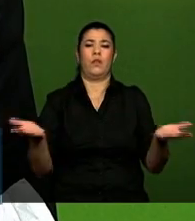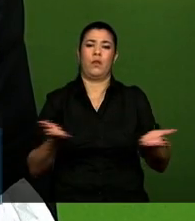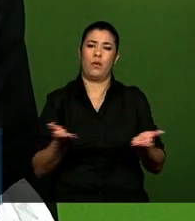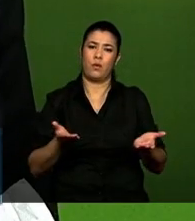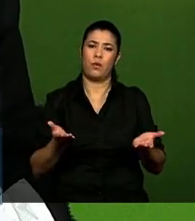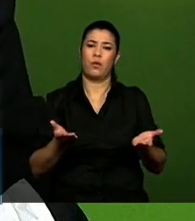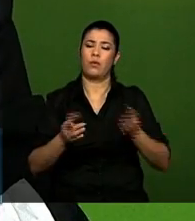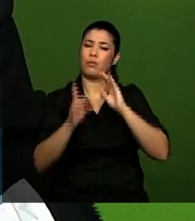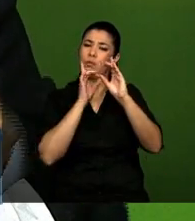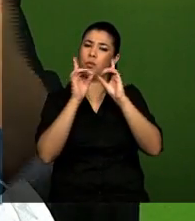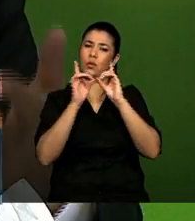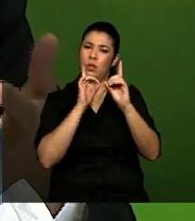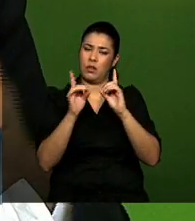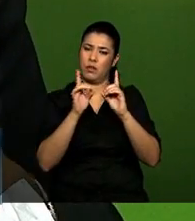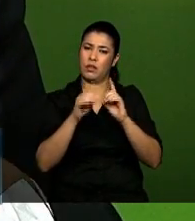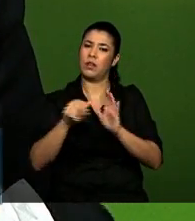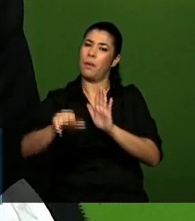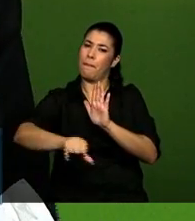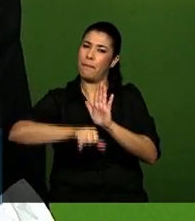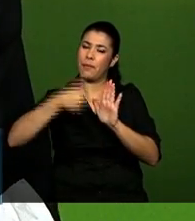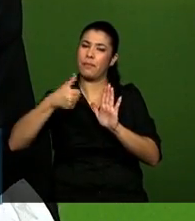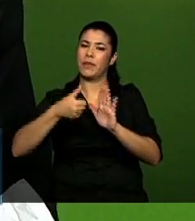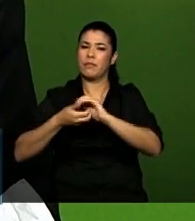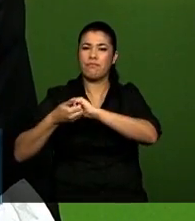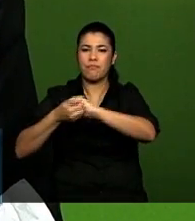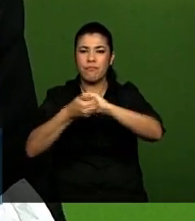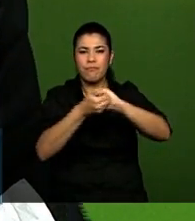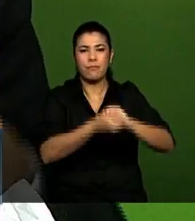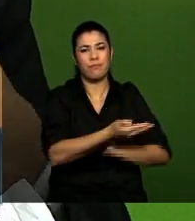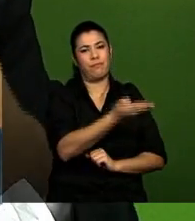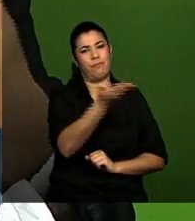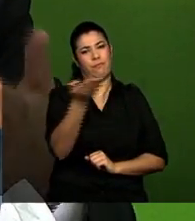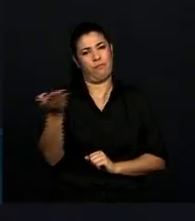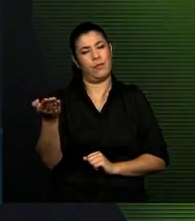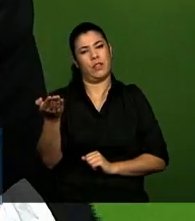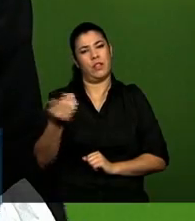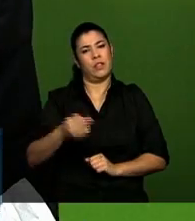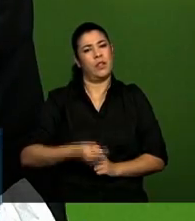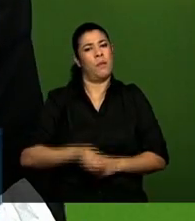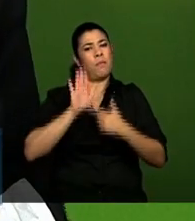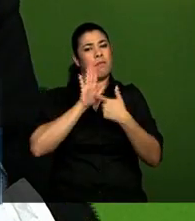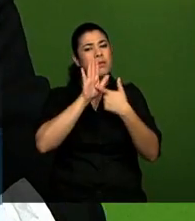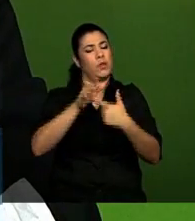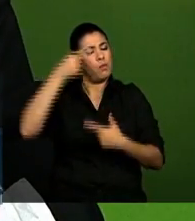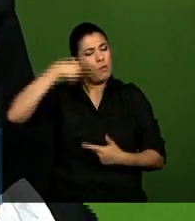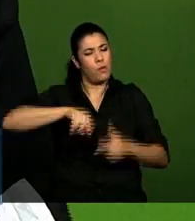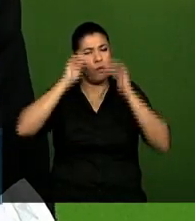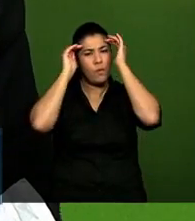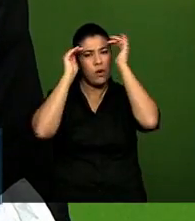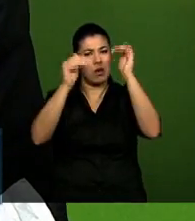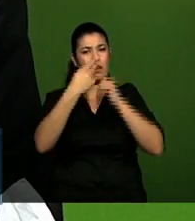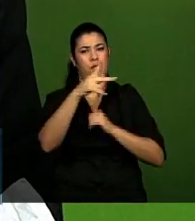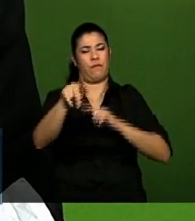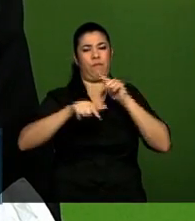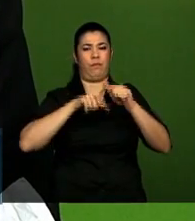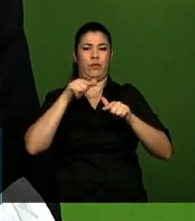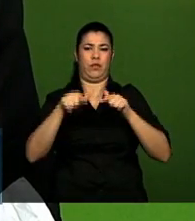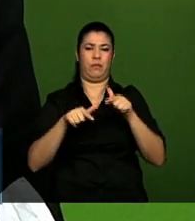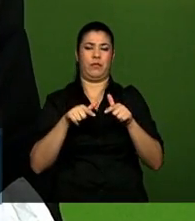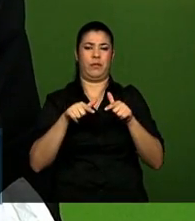esse nosso diálogo por um lado cumprimentando vocês e registrando o profundo respeito ao trabalho e por outro lado